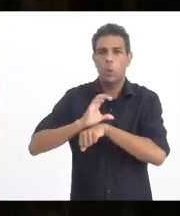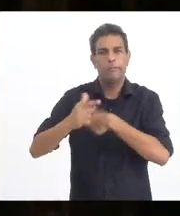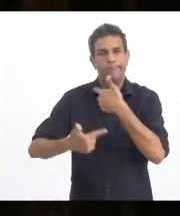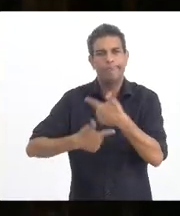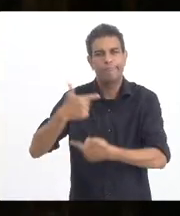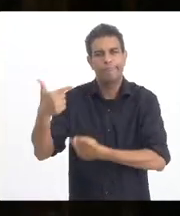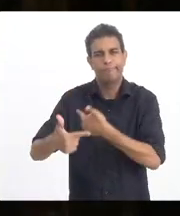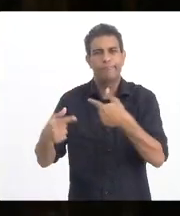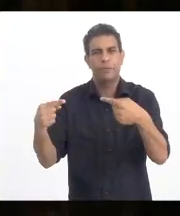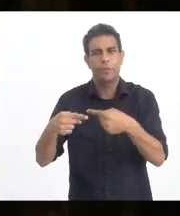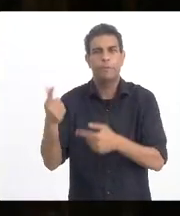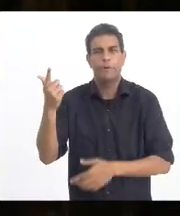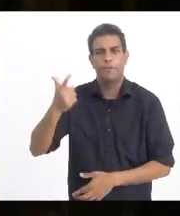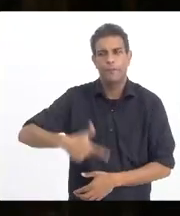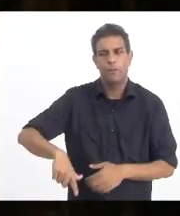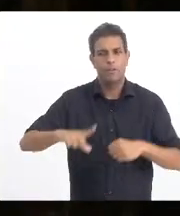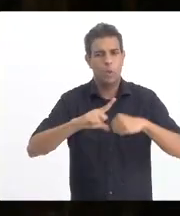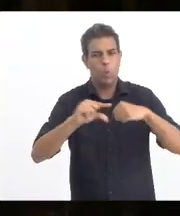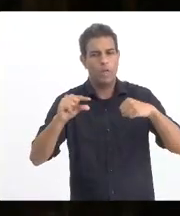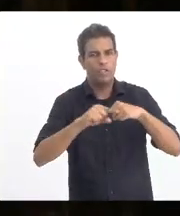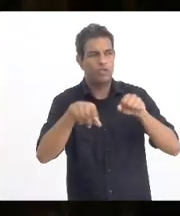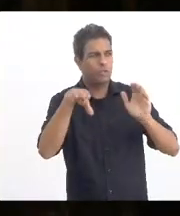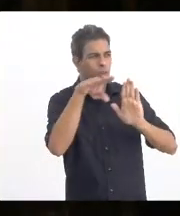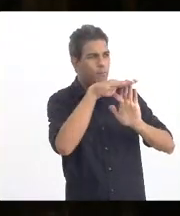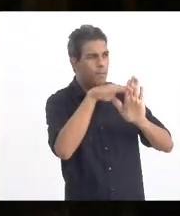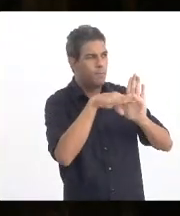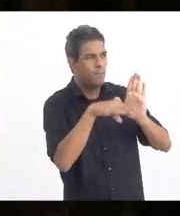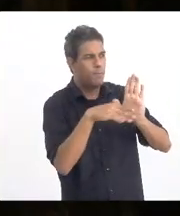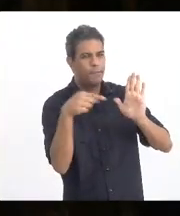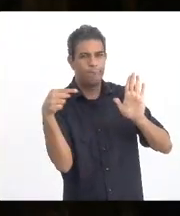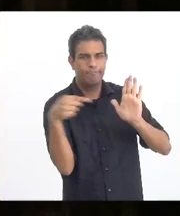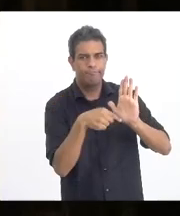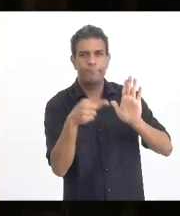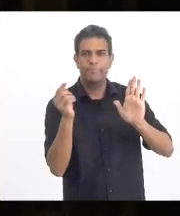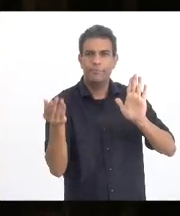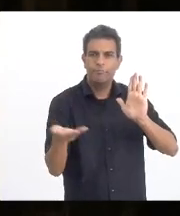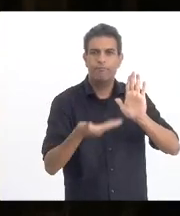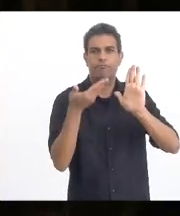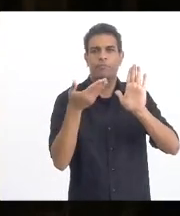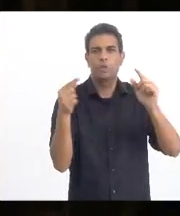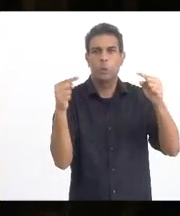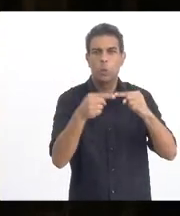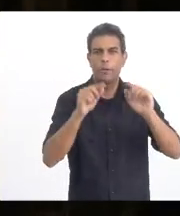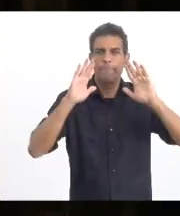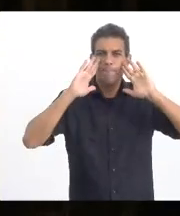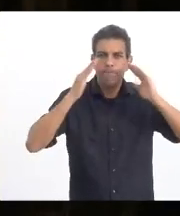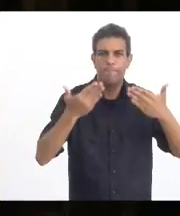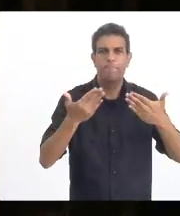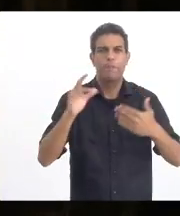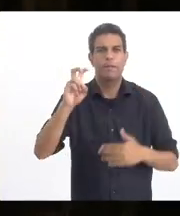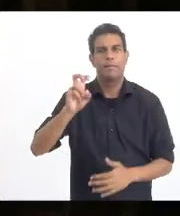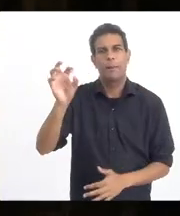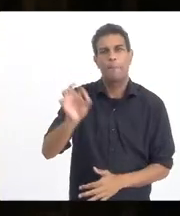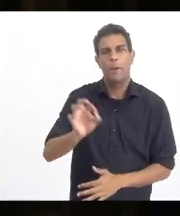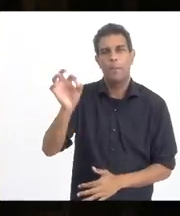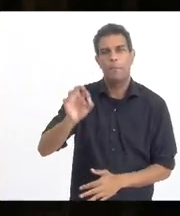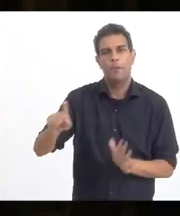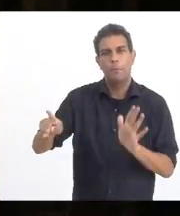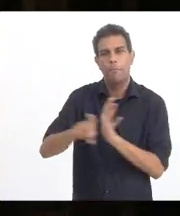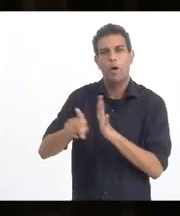tentar trazer de volta esse artigo da questão da especialização 5% por